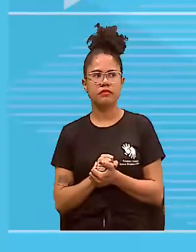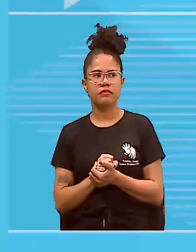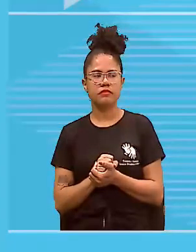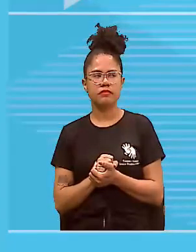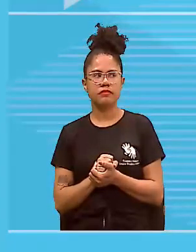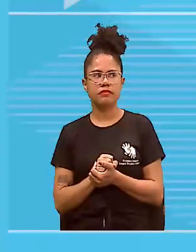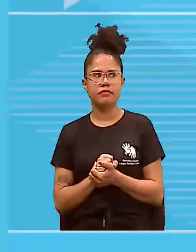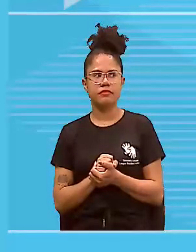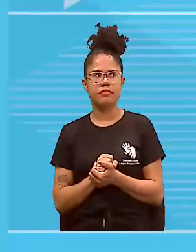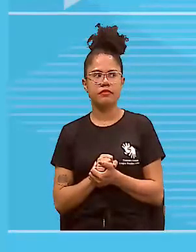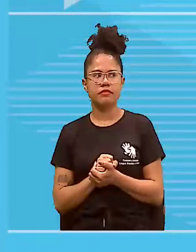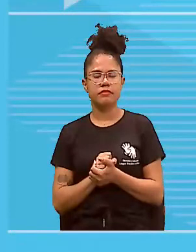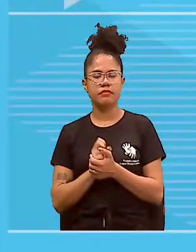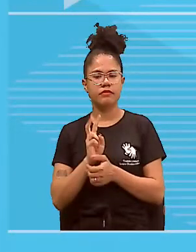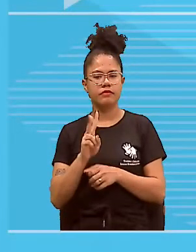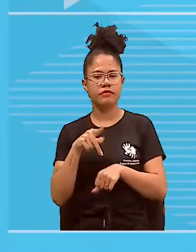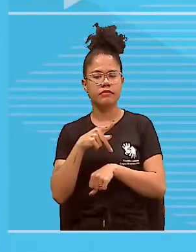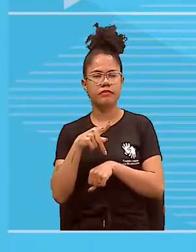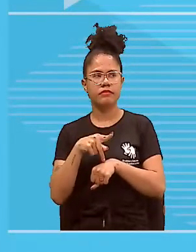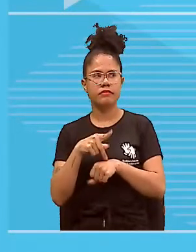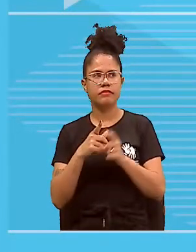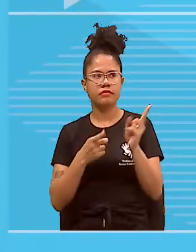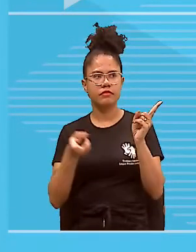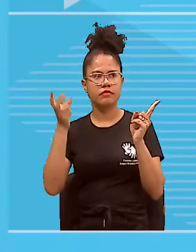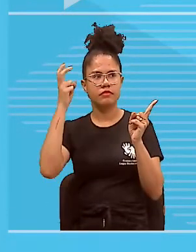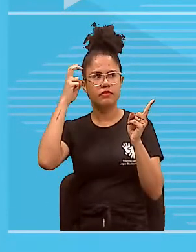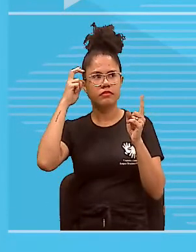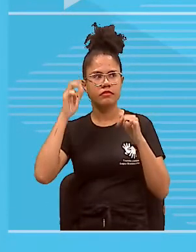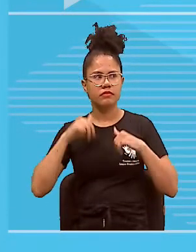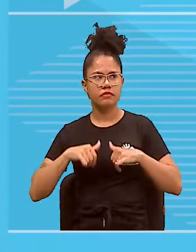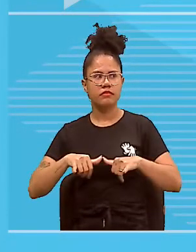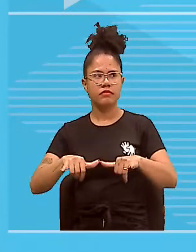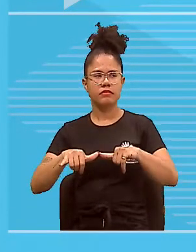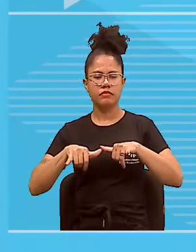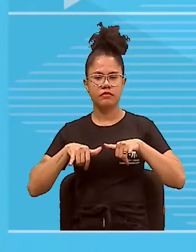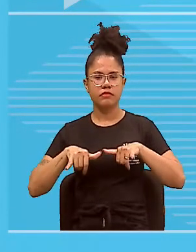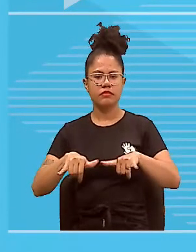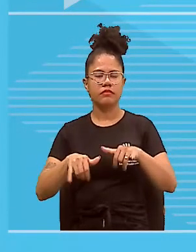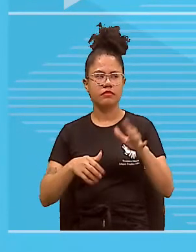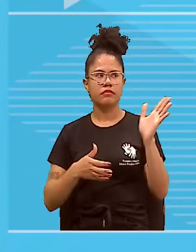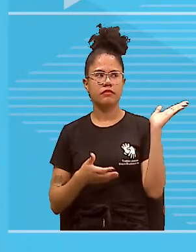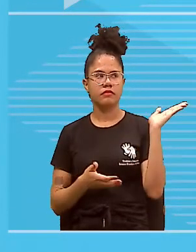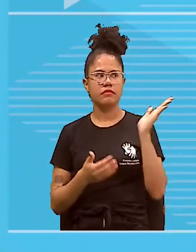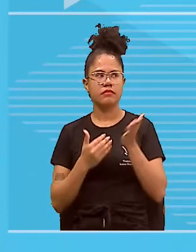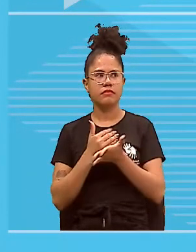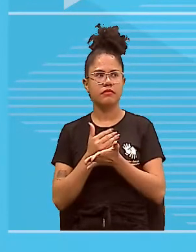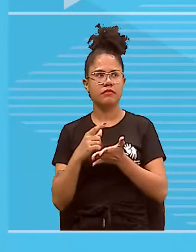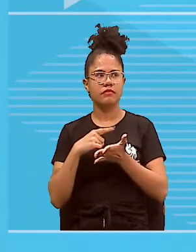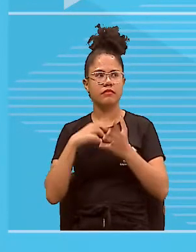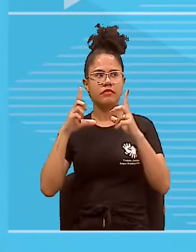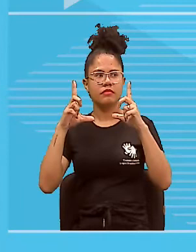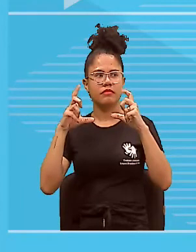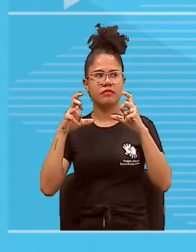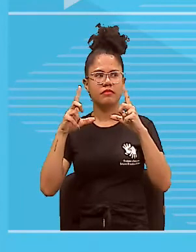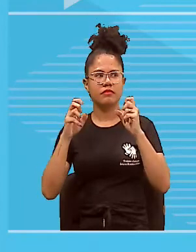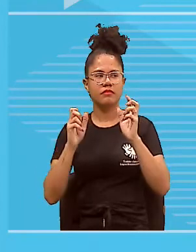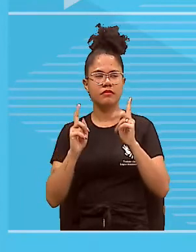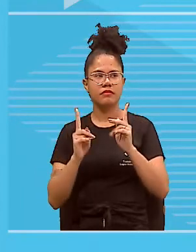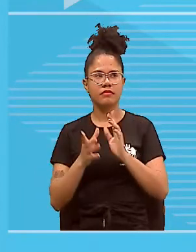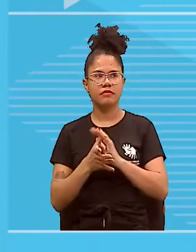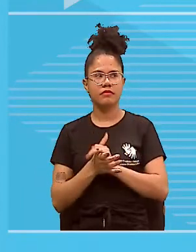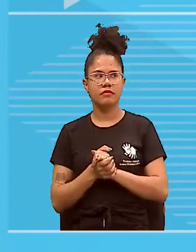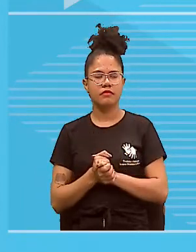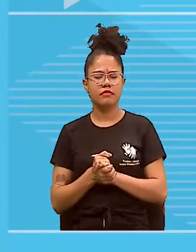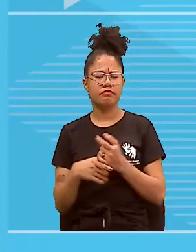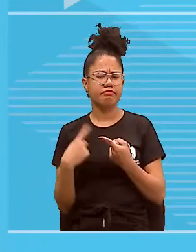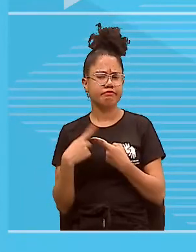Soviética e aí Olha a cultura do supermercado galerinha Massa olha eu vou achando as fotografias porque que eu tô